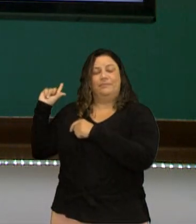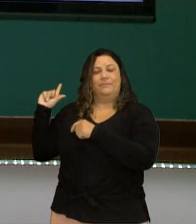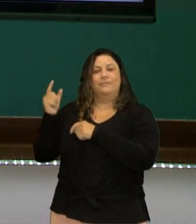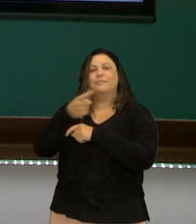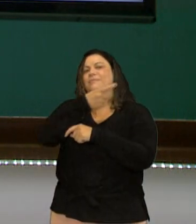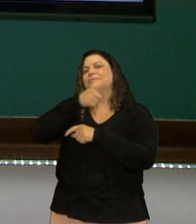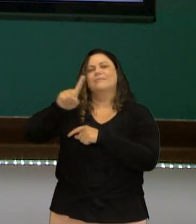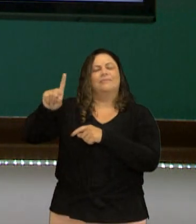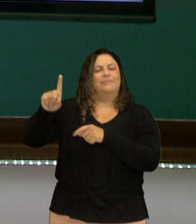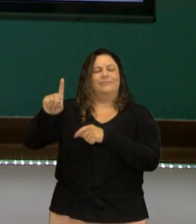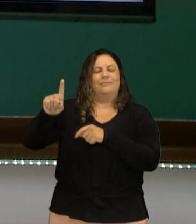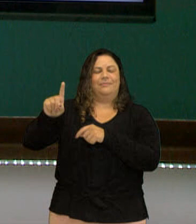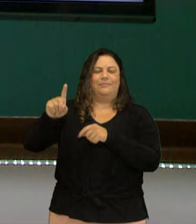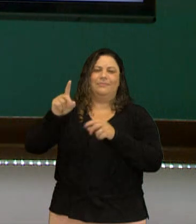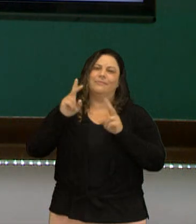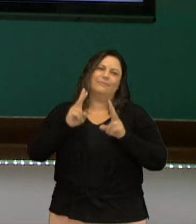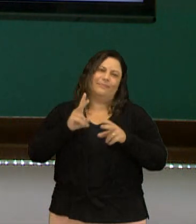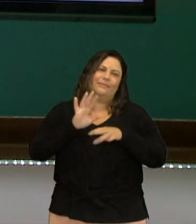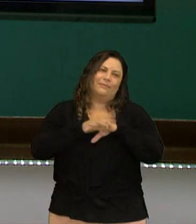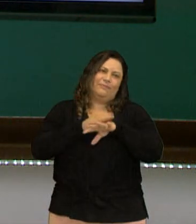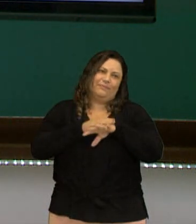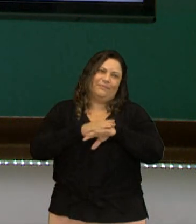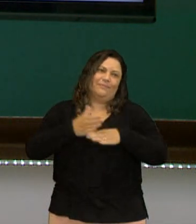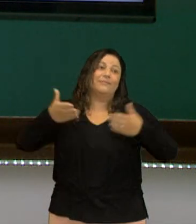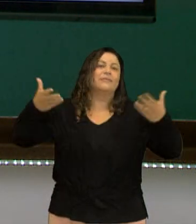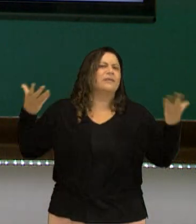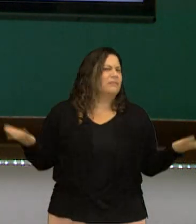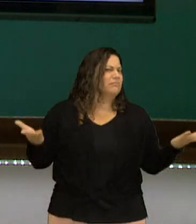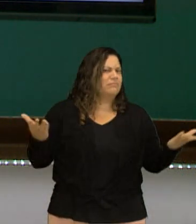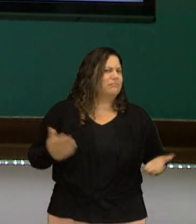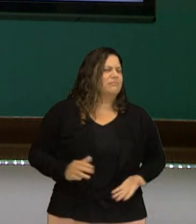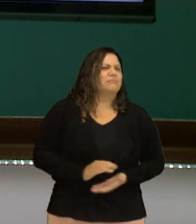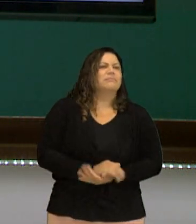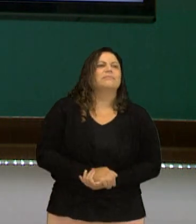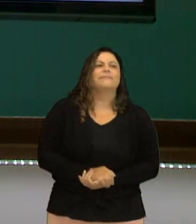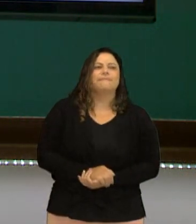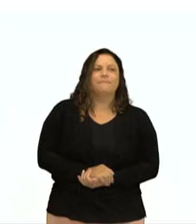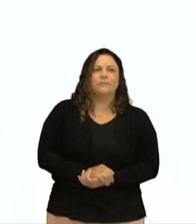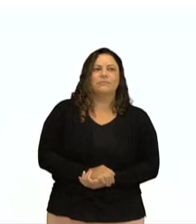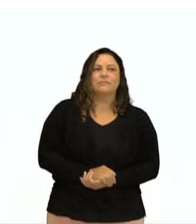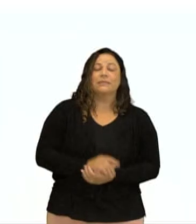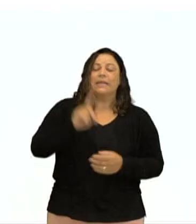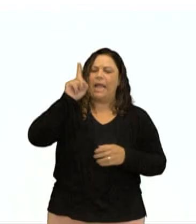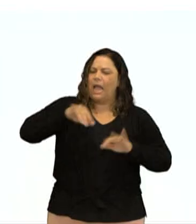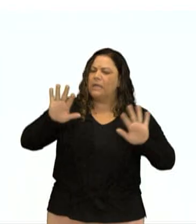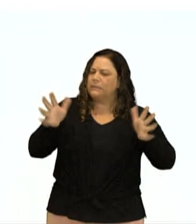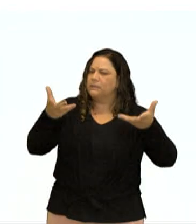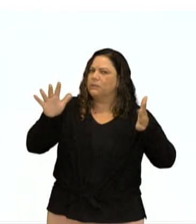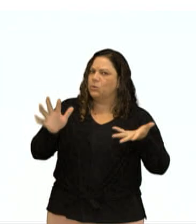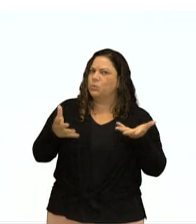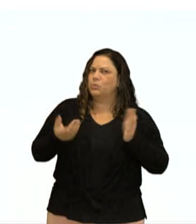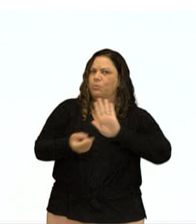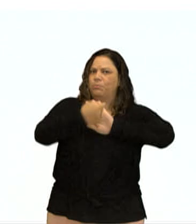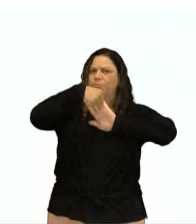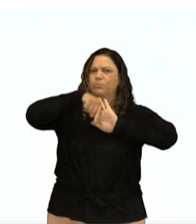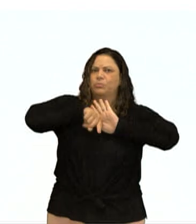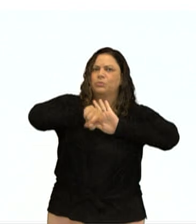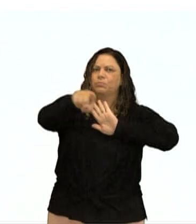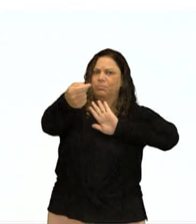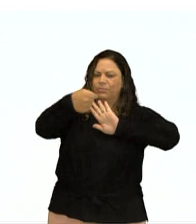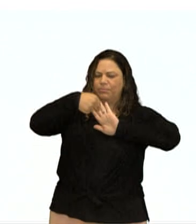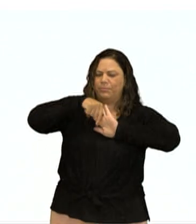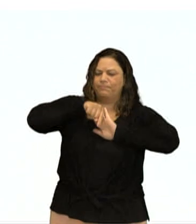não ficar doente. E para que servem? Elas estimulam o nosso sistema imune a